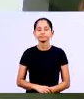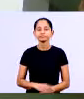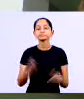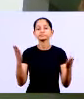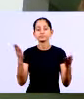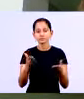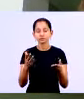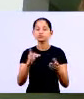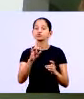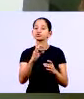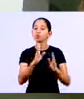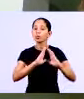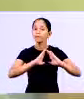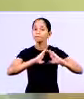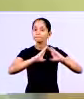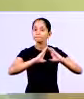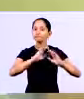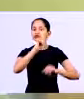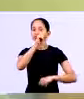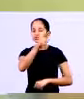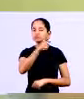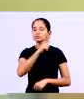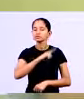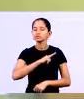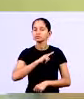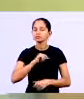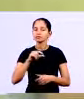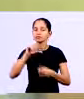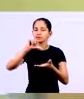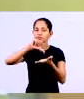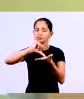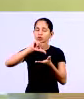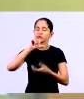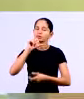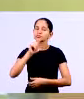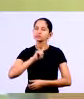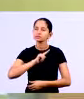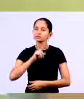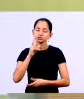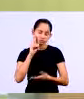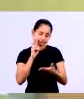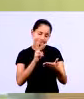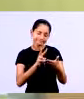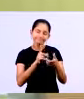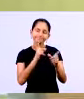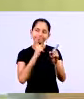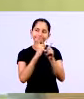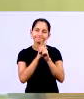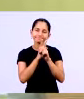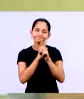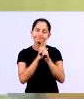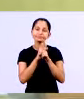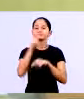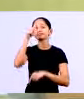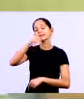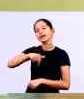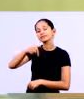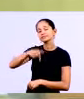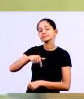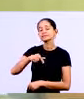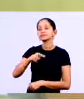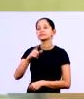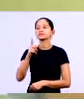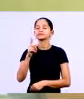uma solicitação, né, lá do polo, deixa eu rever aqui, daqui do Zona Norte, né, a